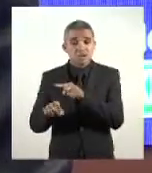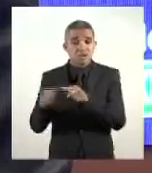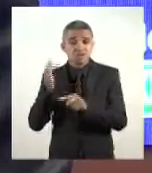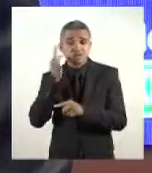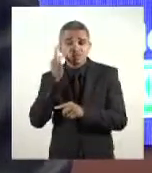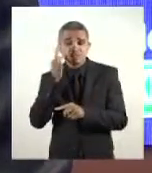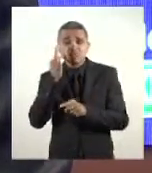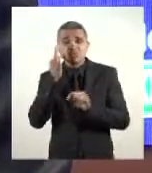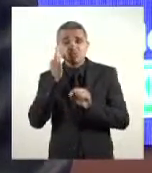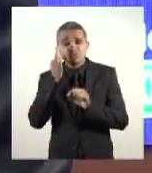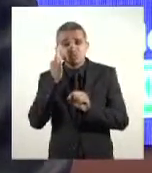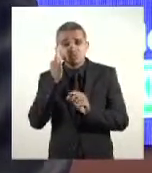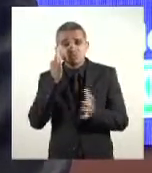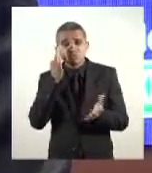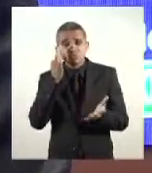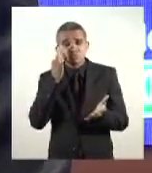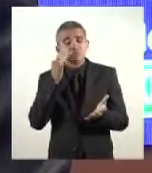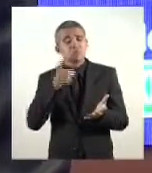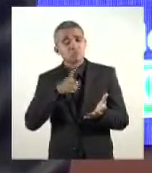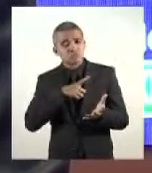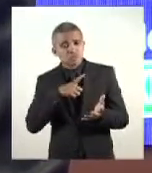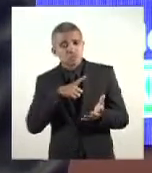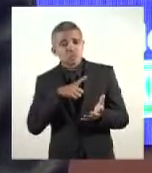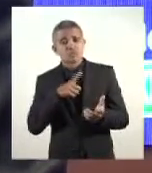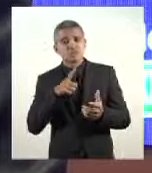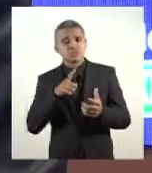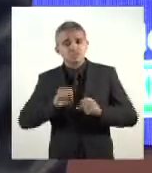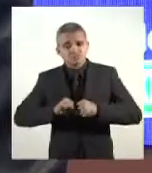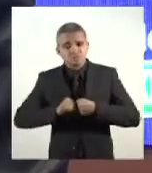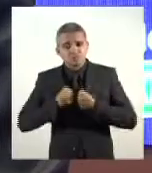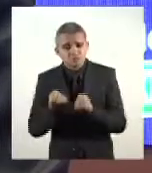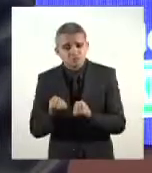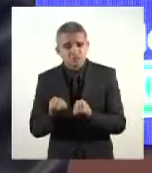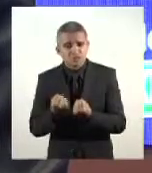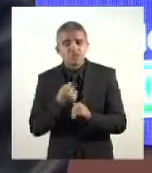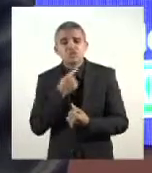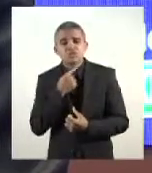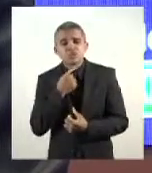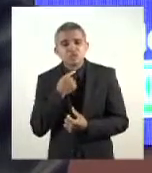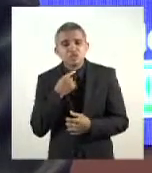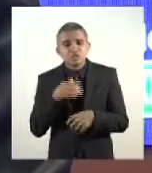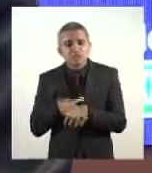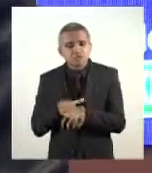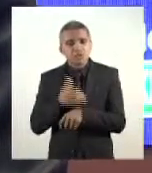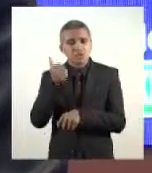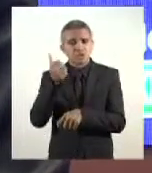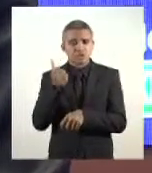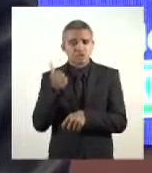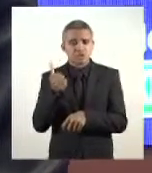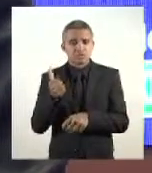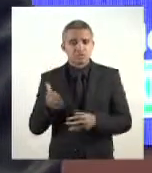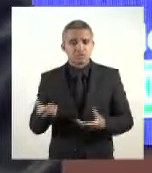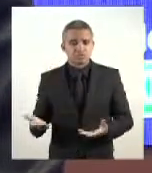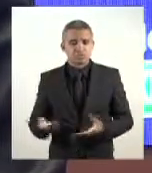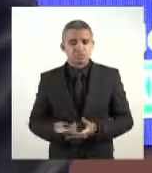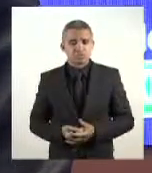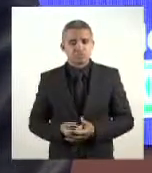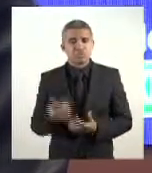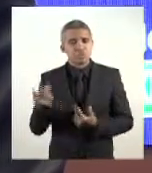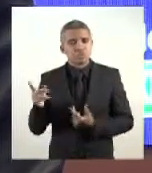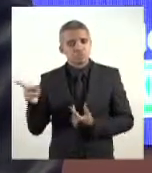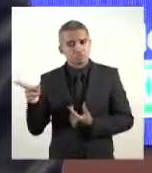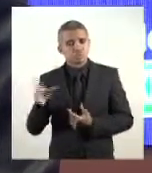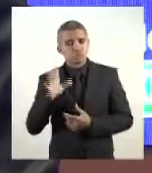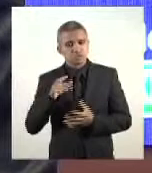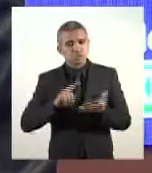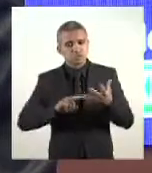tem demonstrado, através de ações, a sua vontade, no sentido de melhorar a segurança pública, como foram essas que já